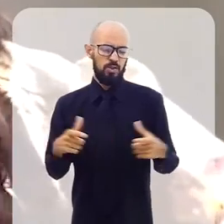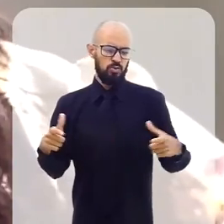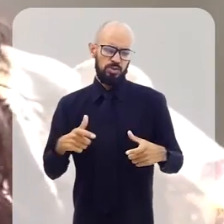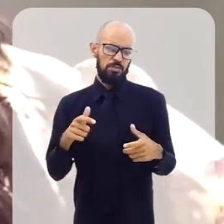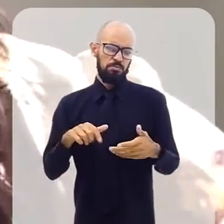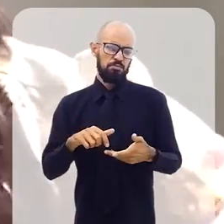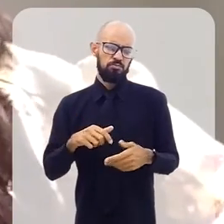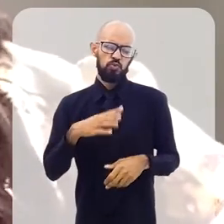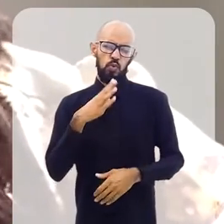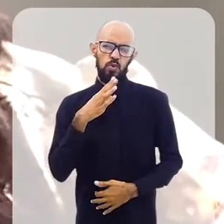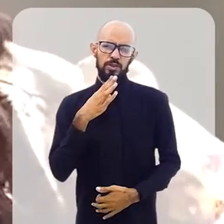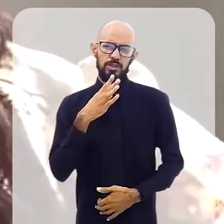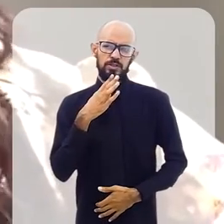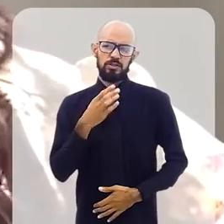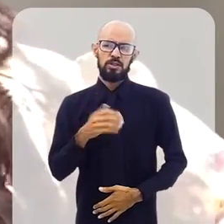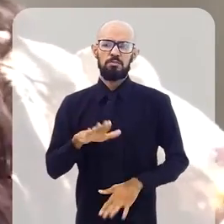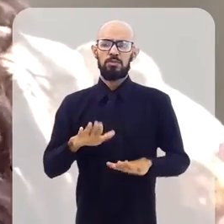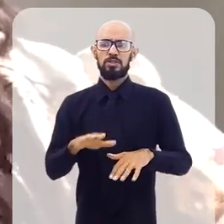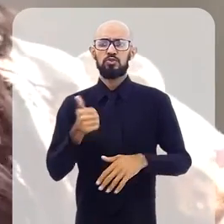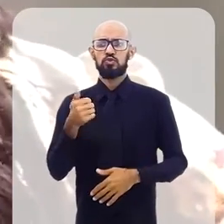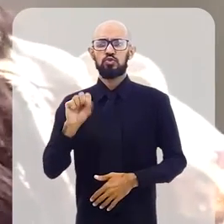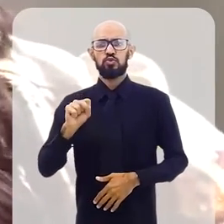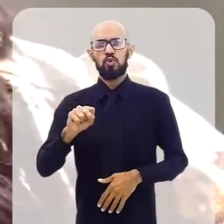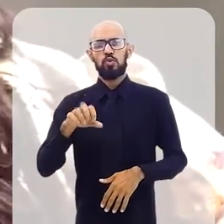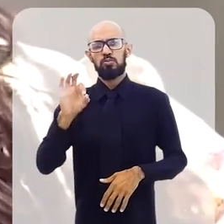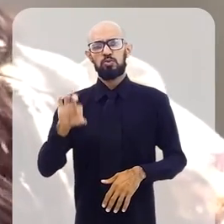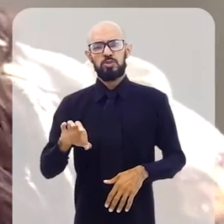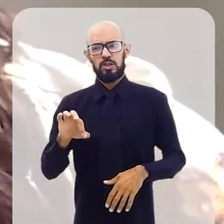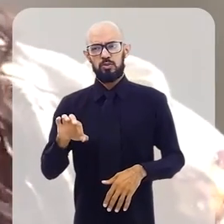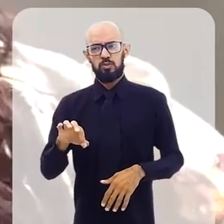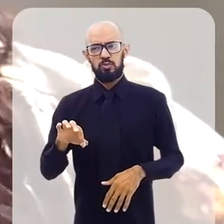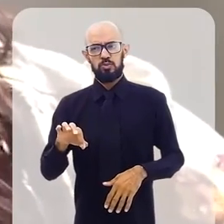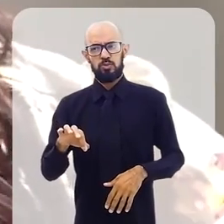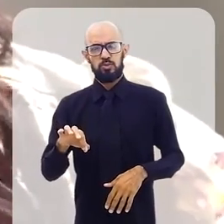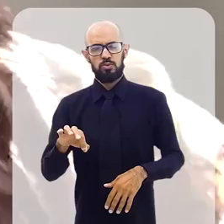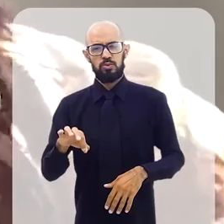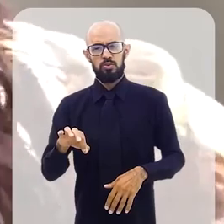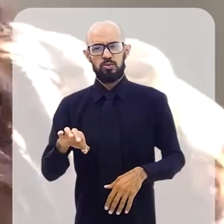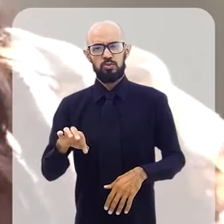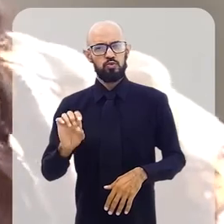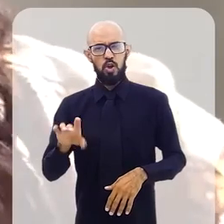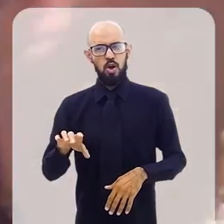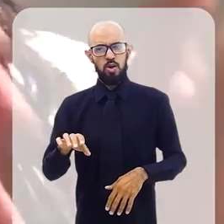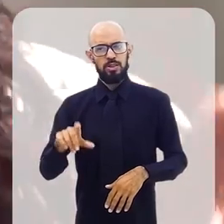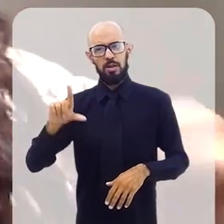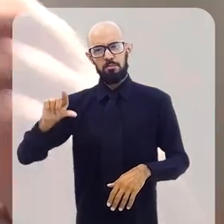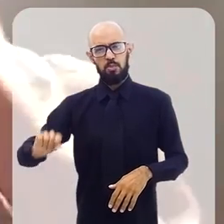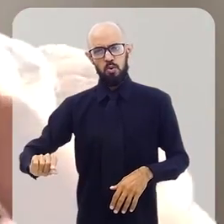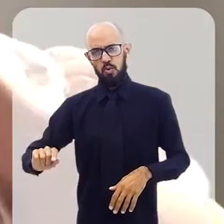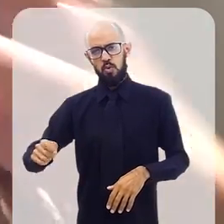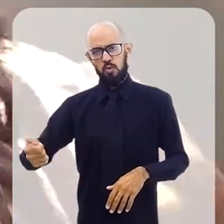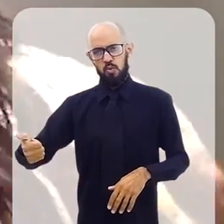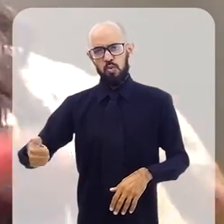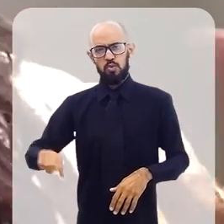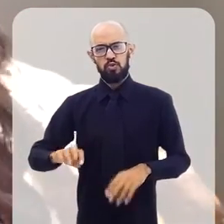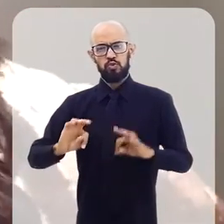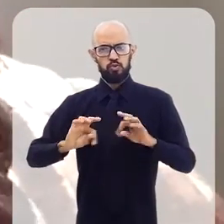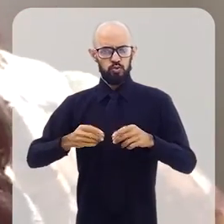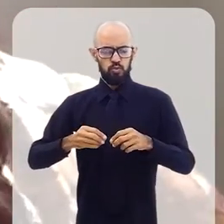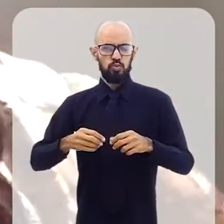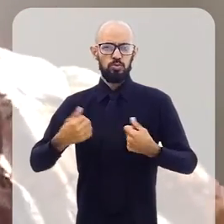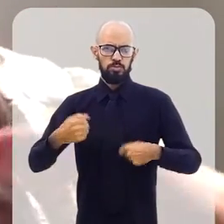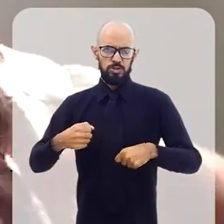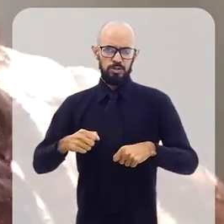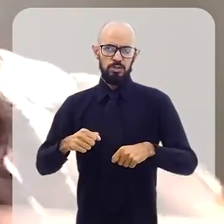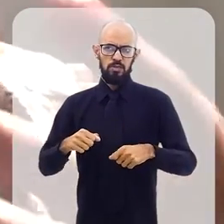várias, a grande maioria todo mundo conhece. E a média foi 18%, então de 100%, né? Então a gente vê ali que está muito